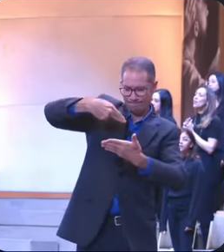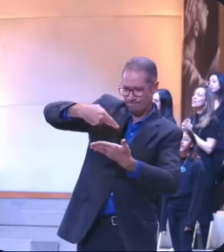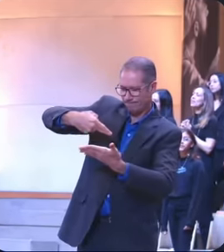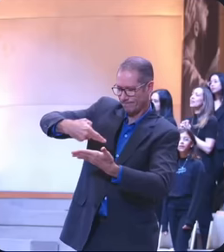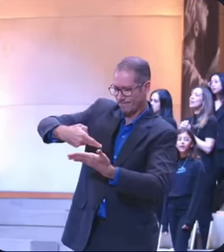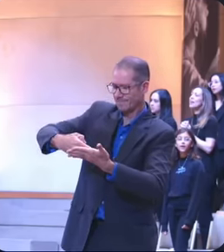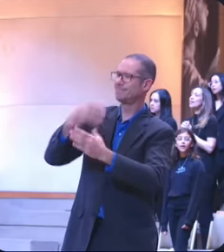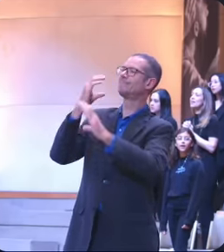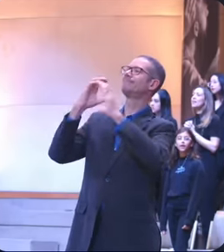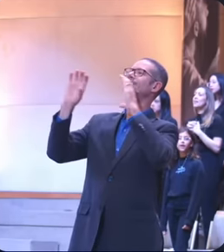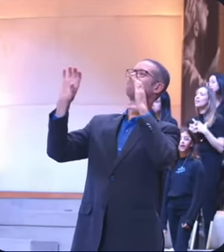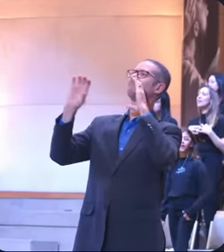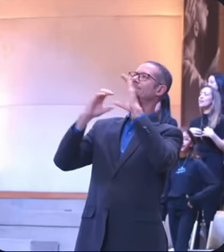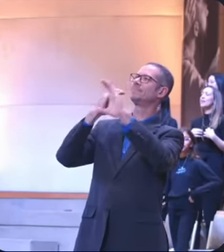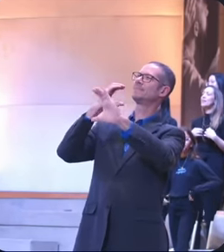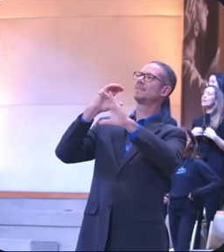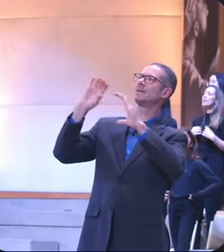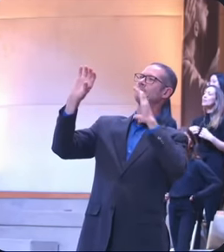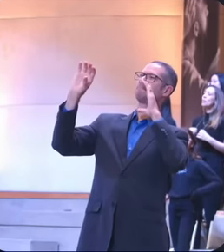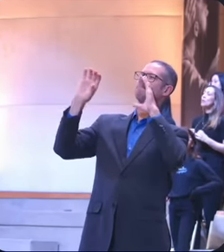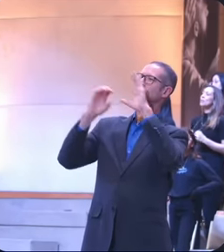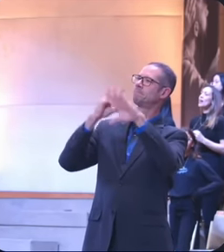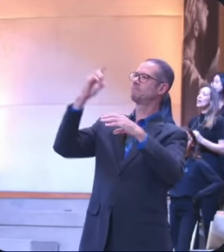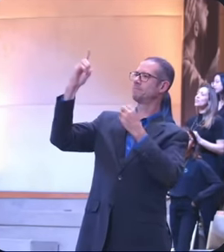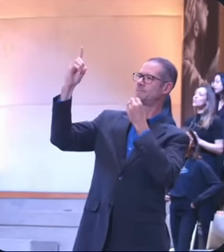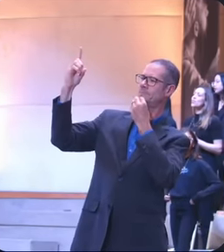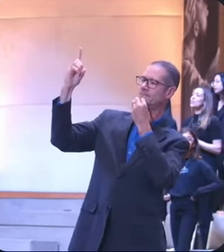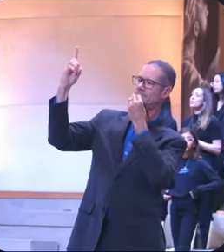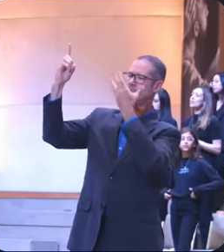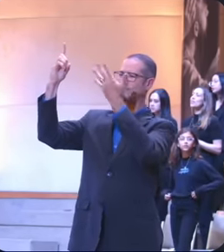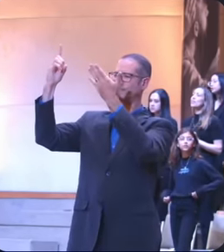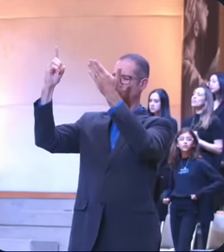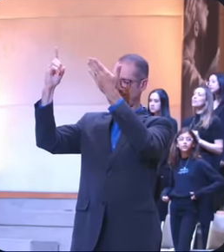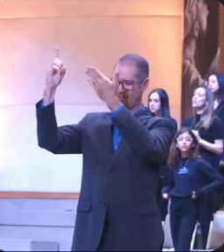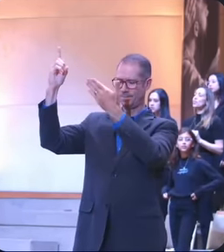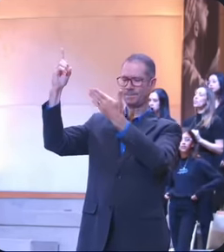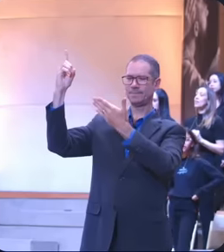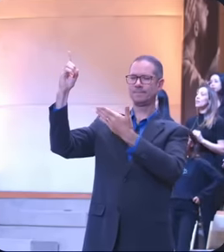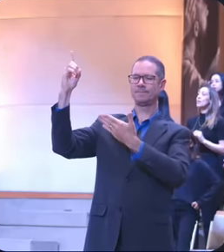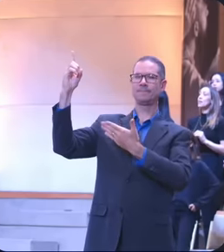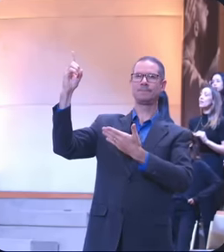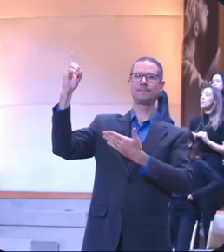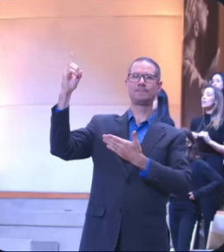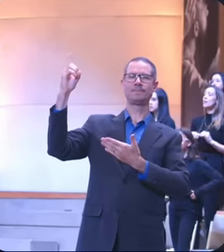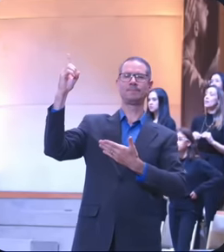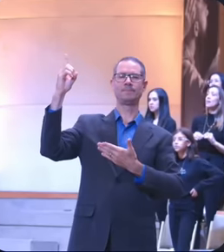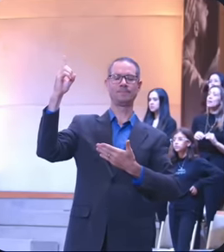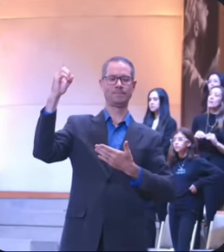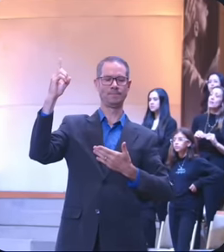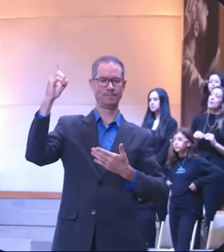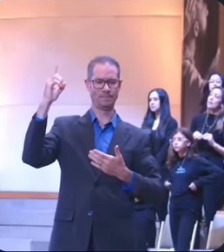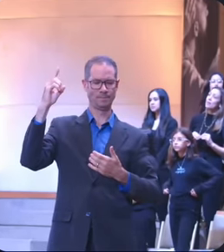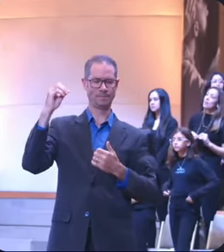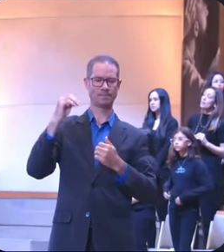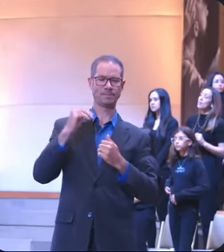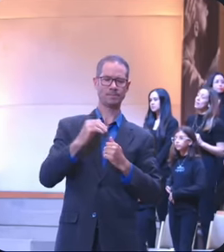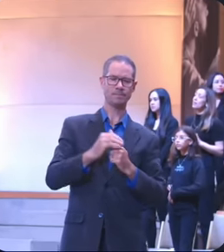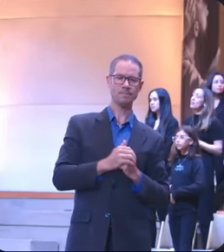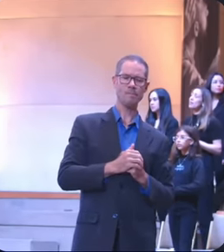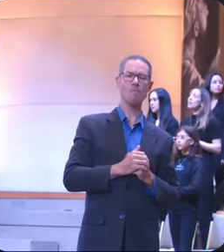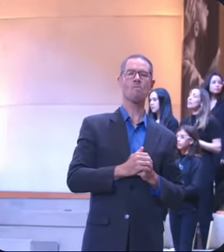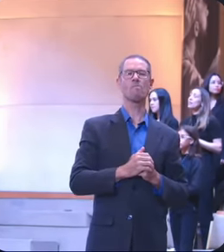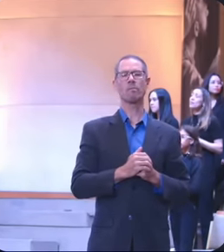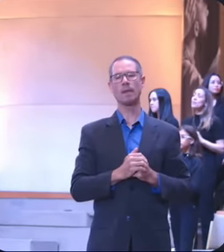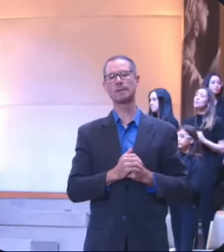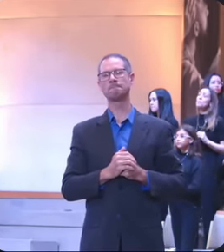eu cantarei da bondade de Deus. És fiel,